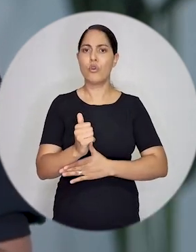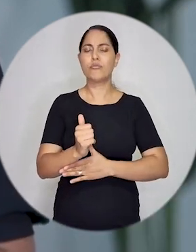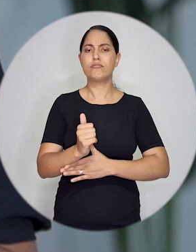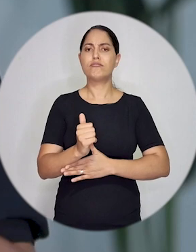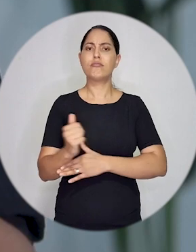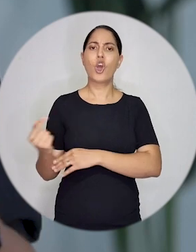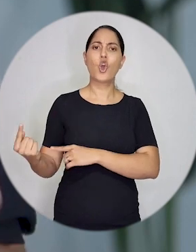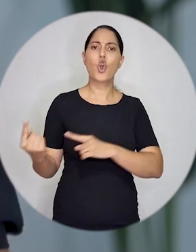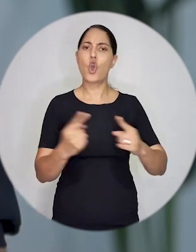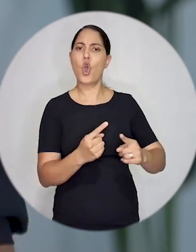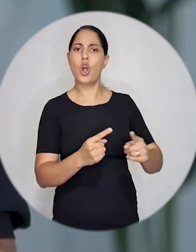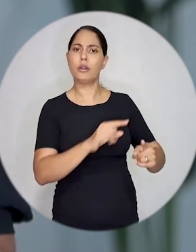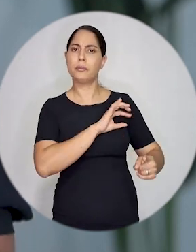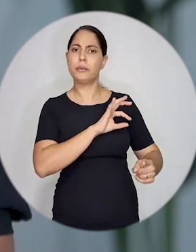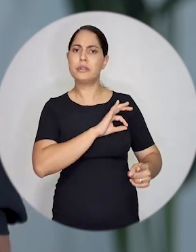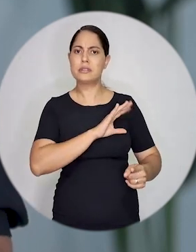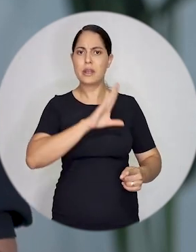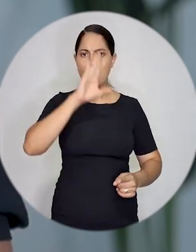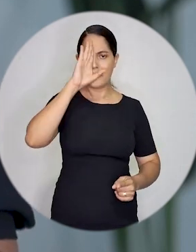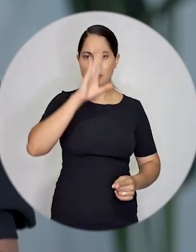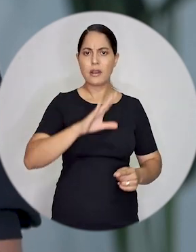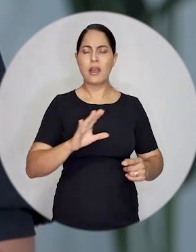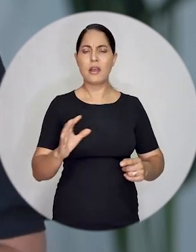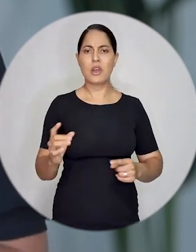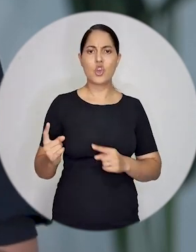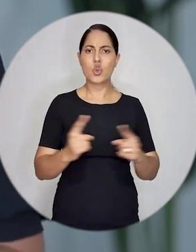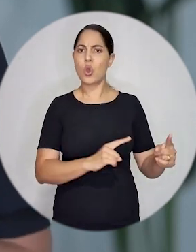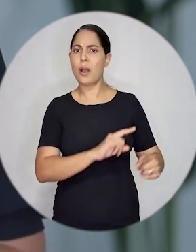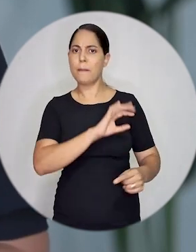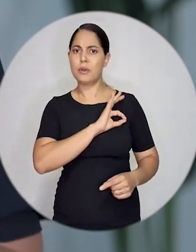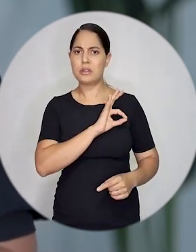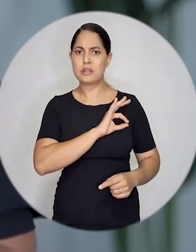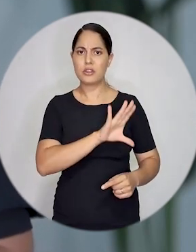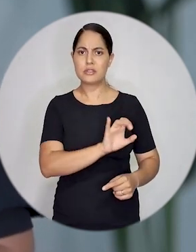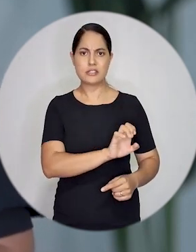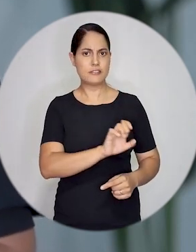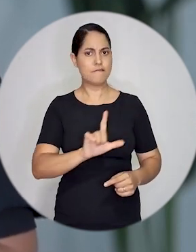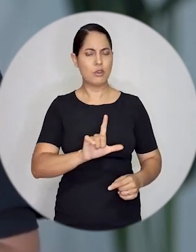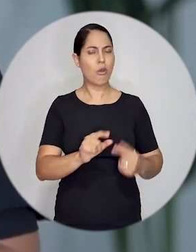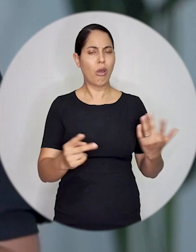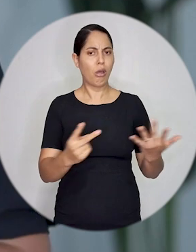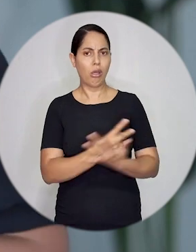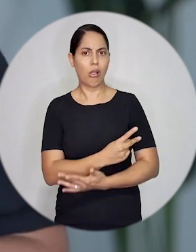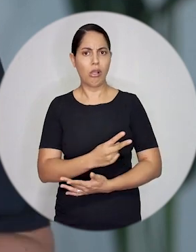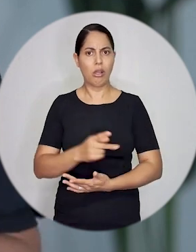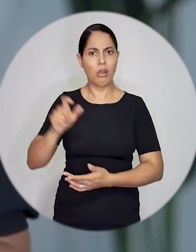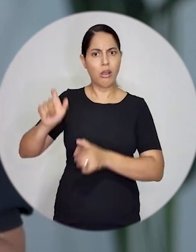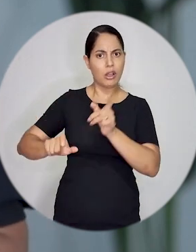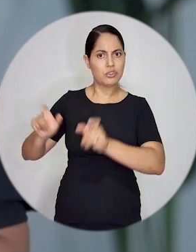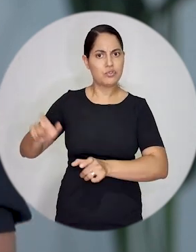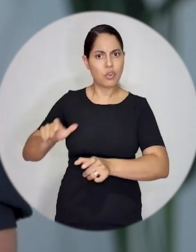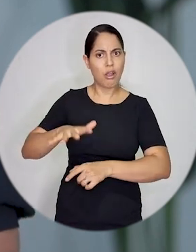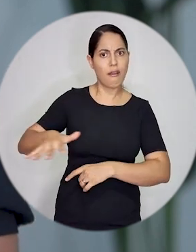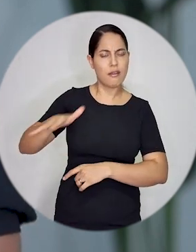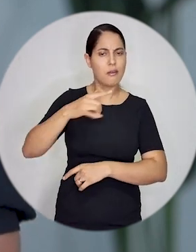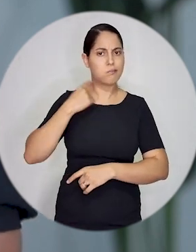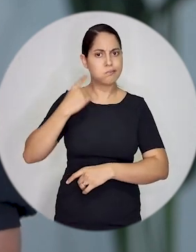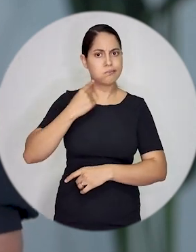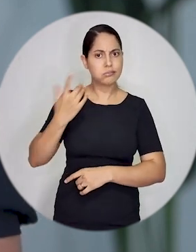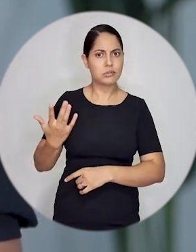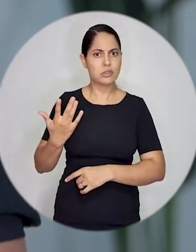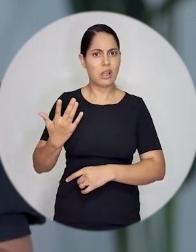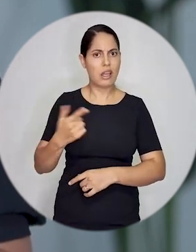desagravo contra policiais penais, civis e militares que impediram o trabalho da advocacia local em diversas